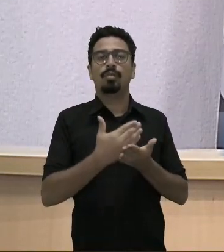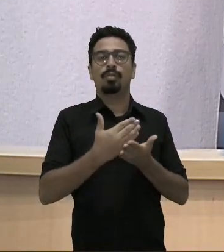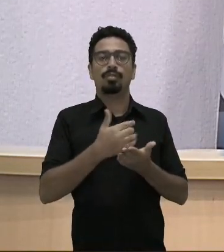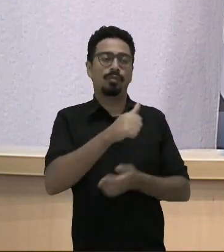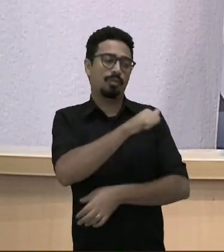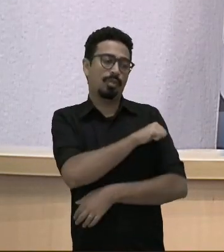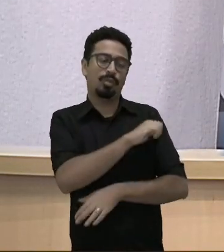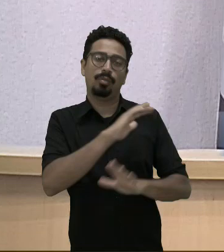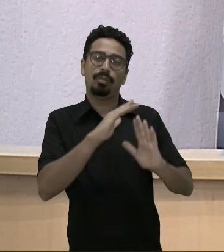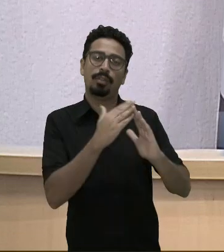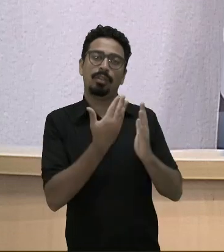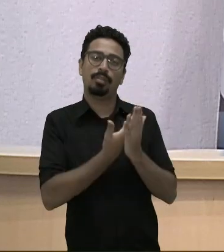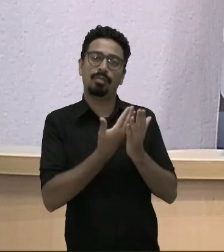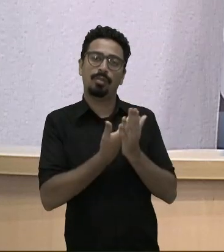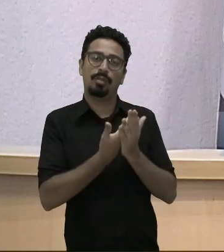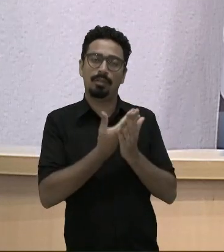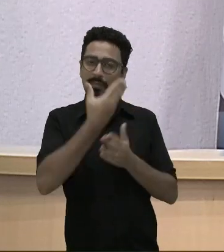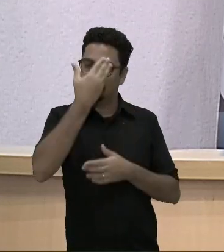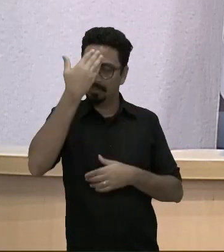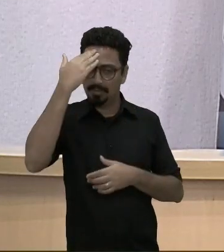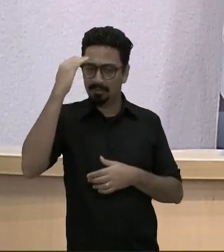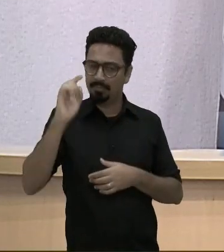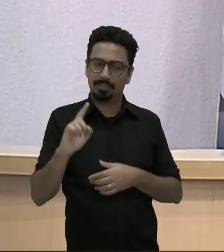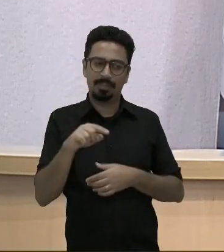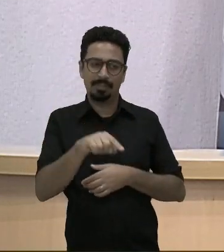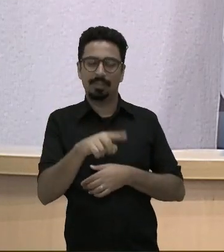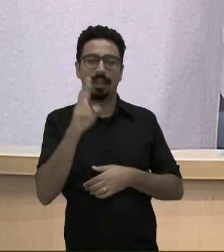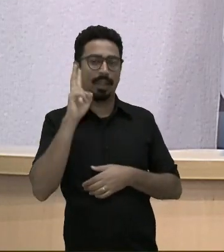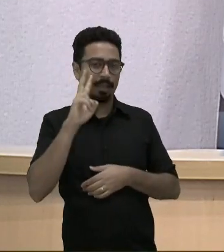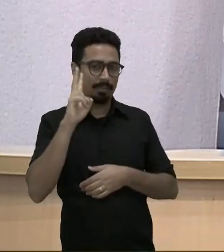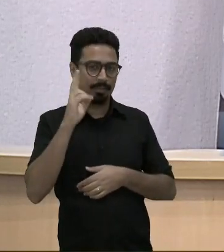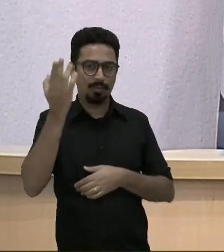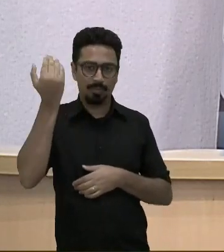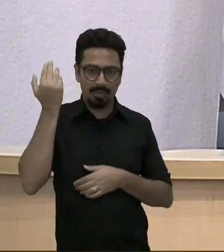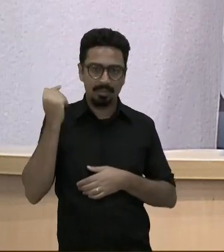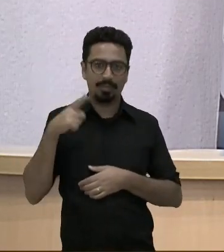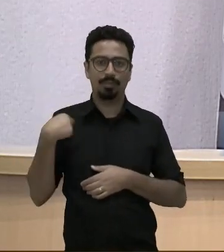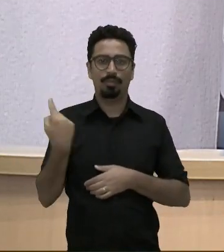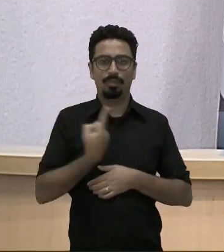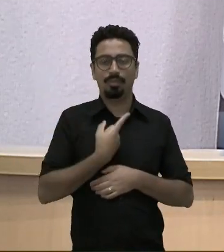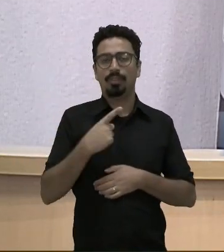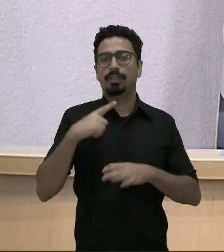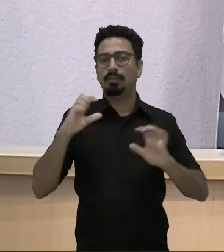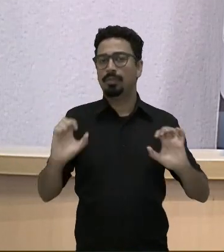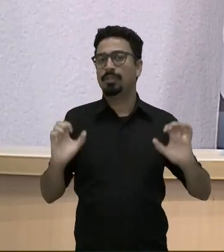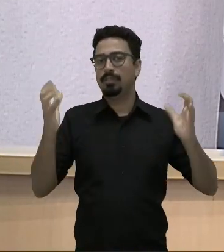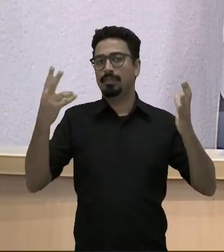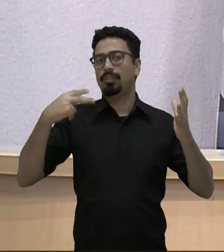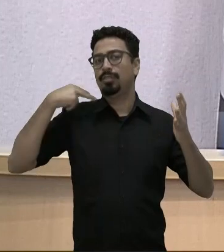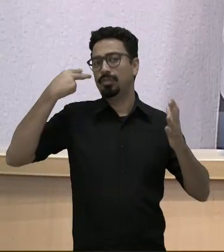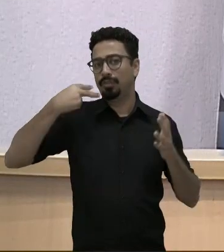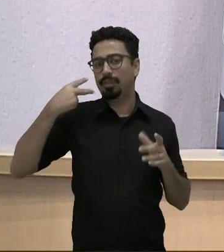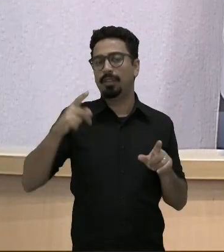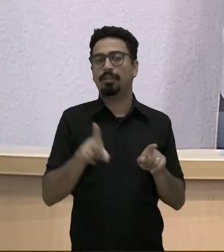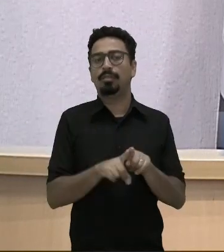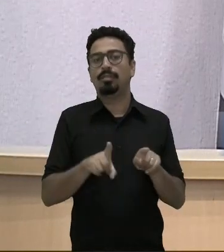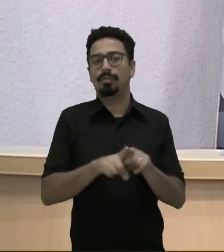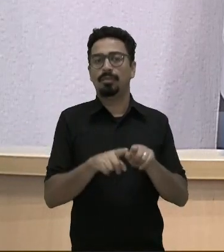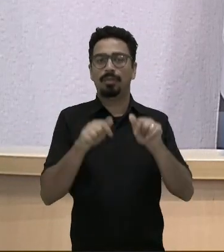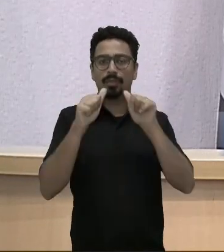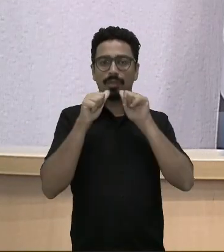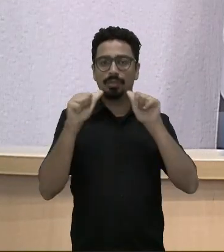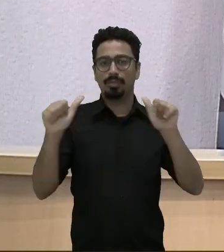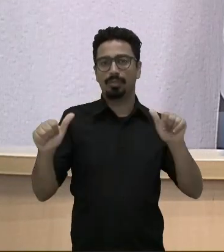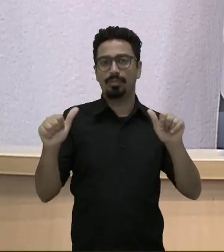escola. Não sei se o Marco lembra na época. Entendeu? E a gente faz os eventos dos vereadores, dos assessores